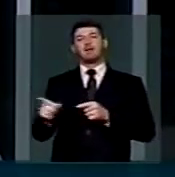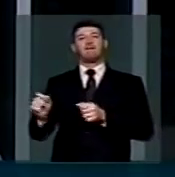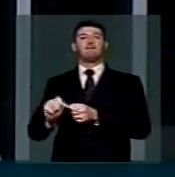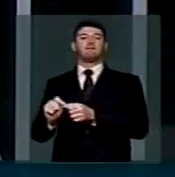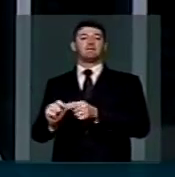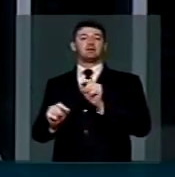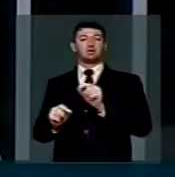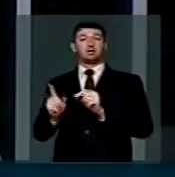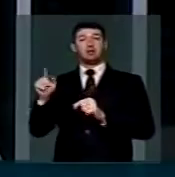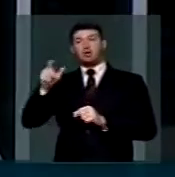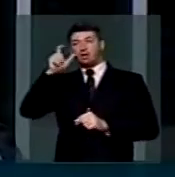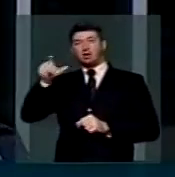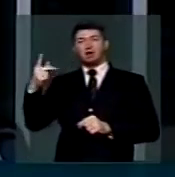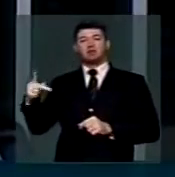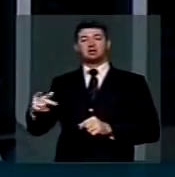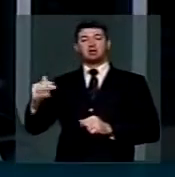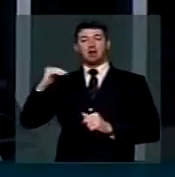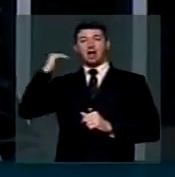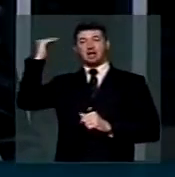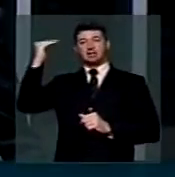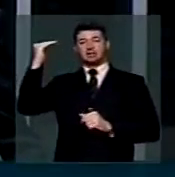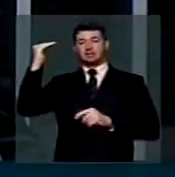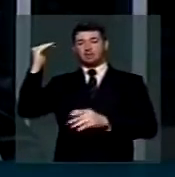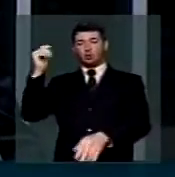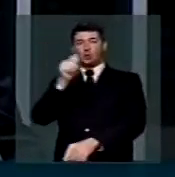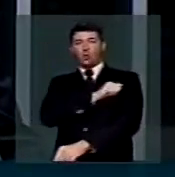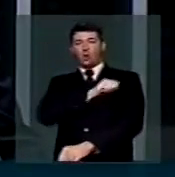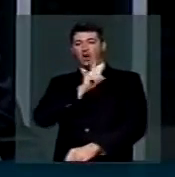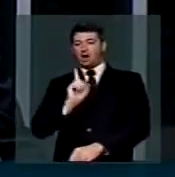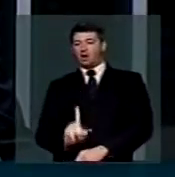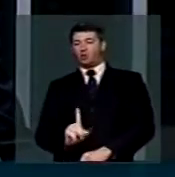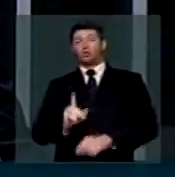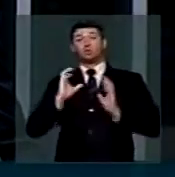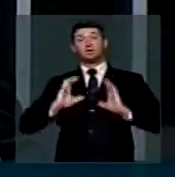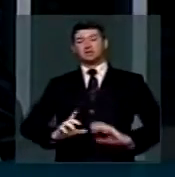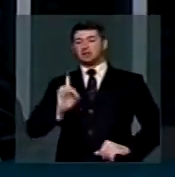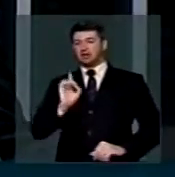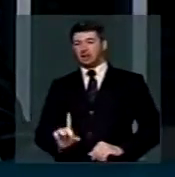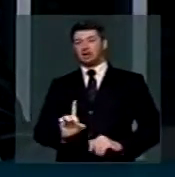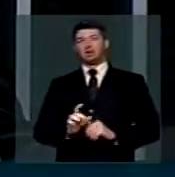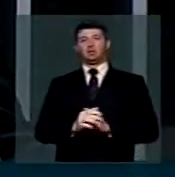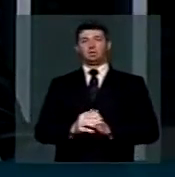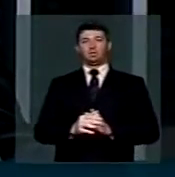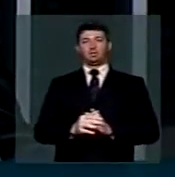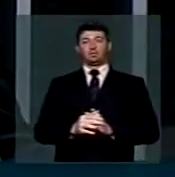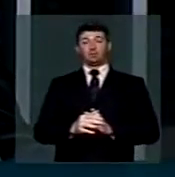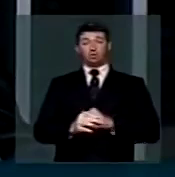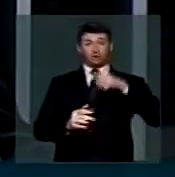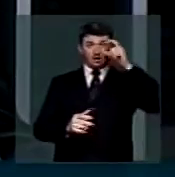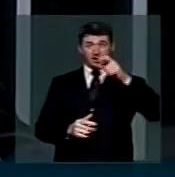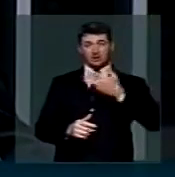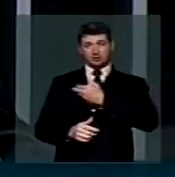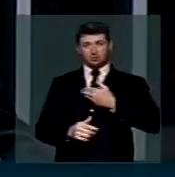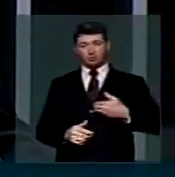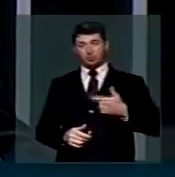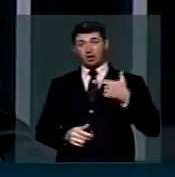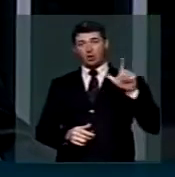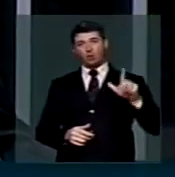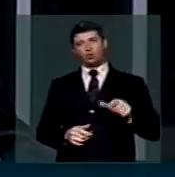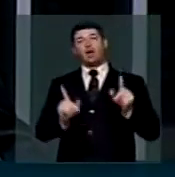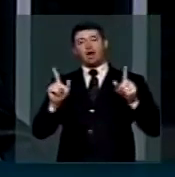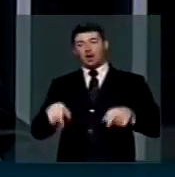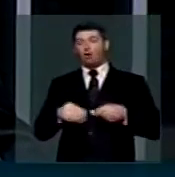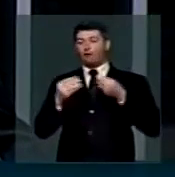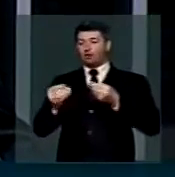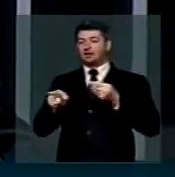certamente os seus interesses acima do interesse do cidadão, do interesse público, que é oferecer